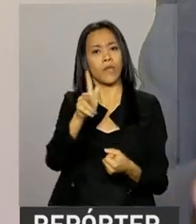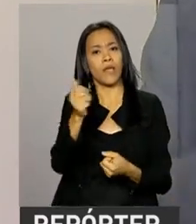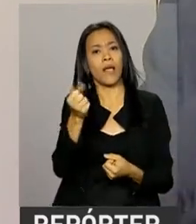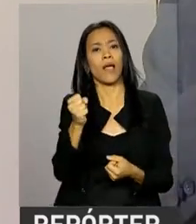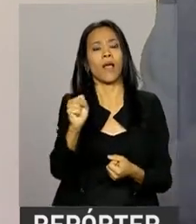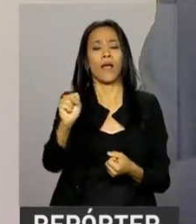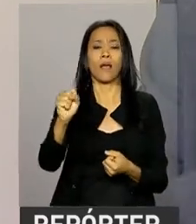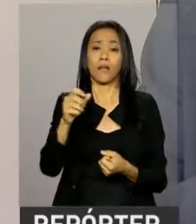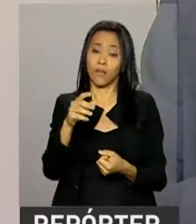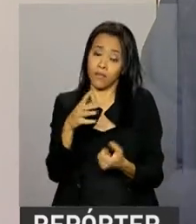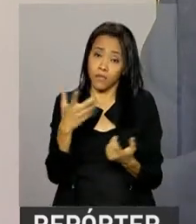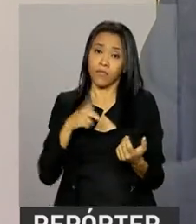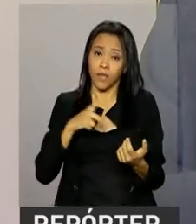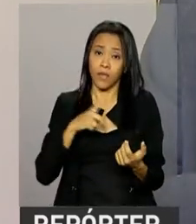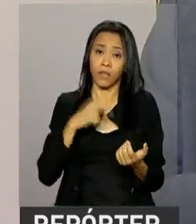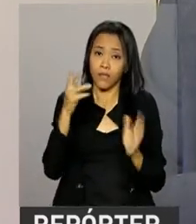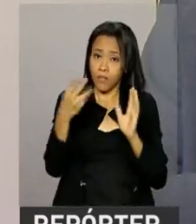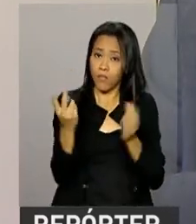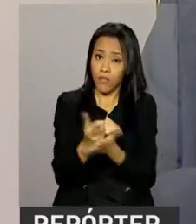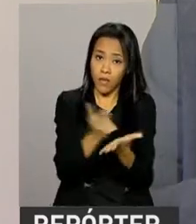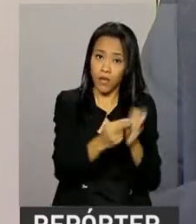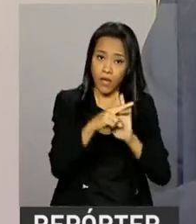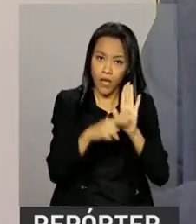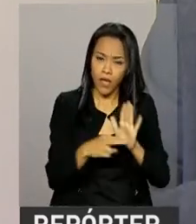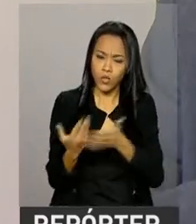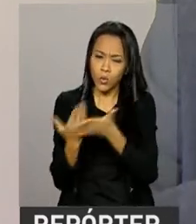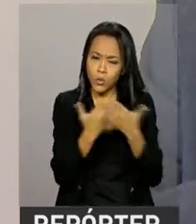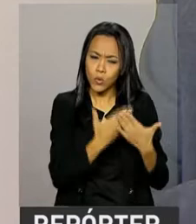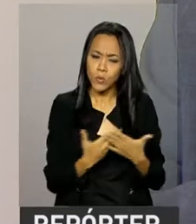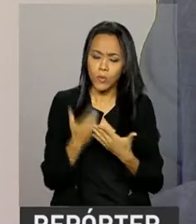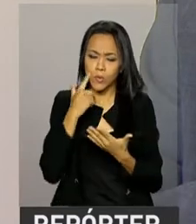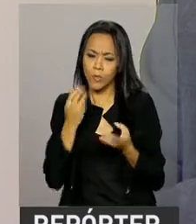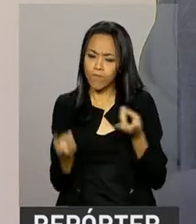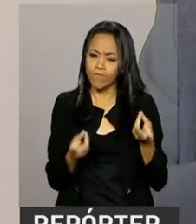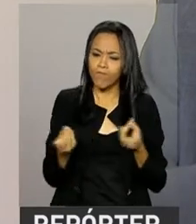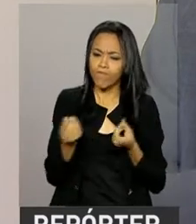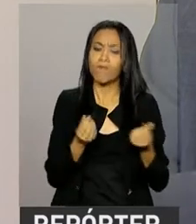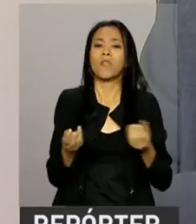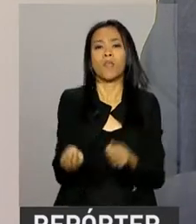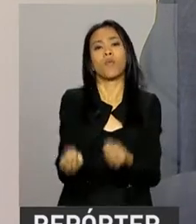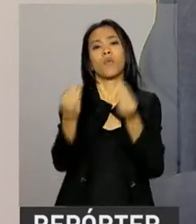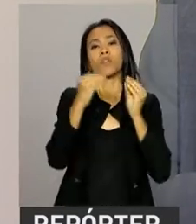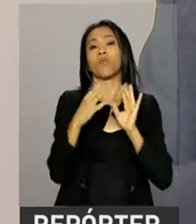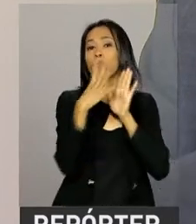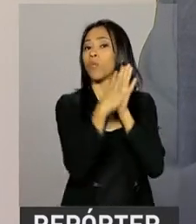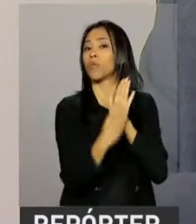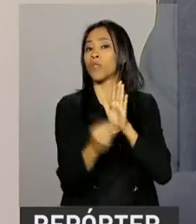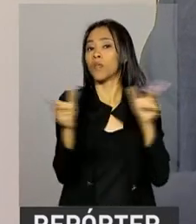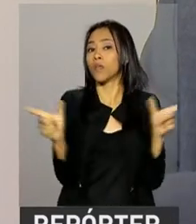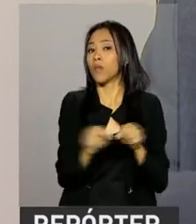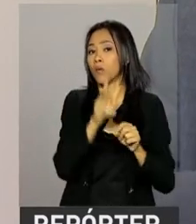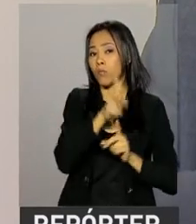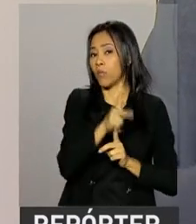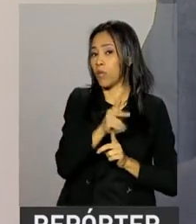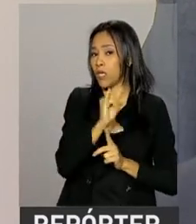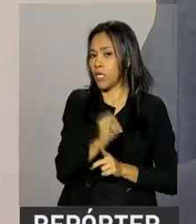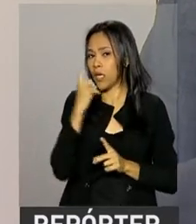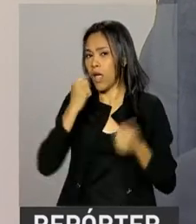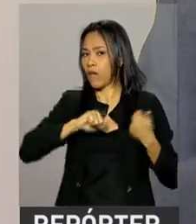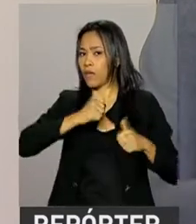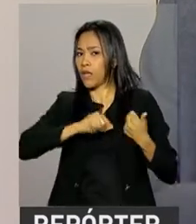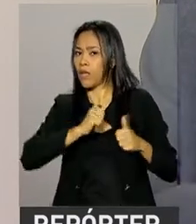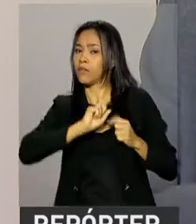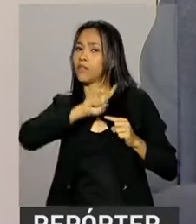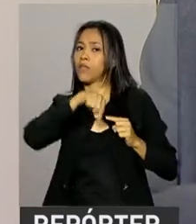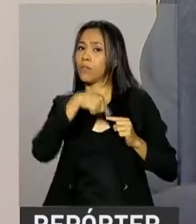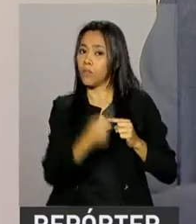mesma tributação. Faz um estudo, tem um estudo consistente, esse estudo é encaminhado ao PPI, é avaliada a consistência dele, depois